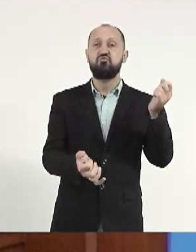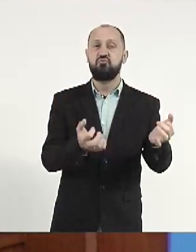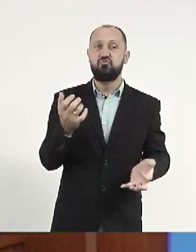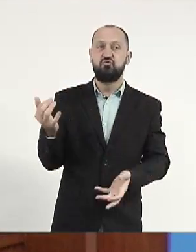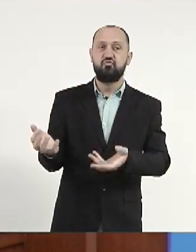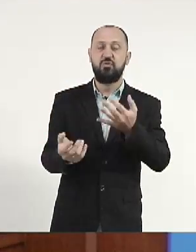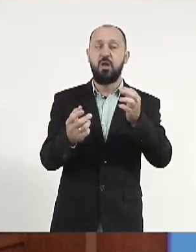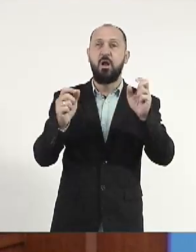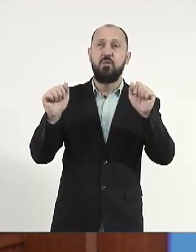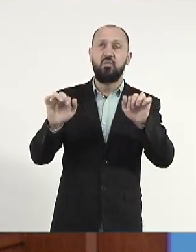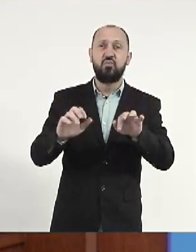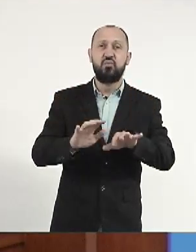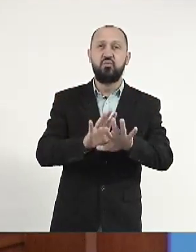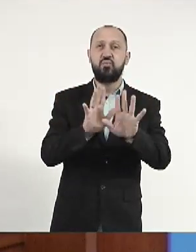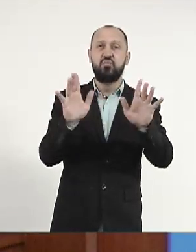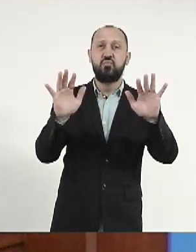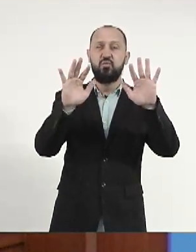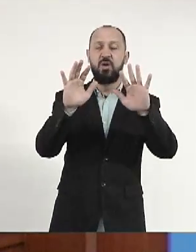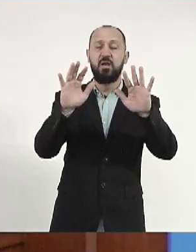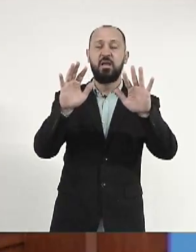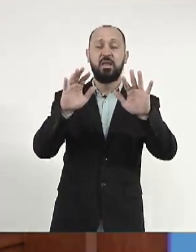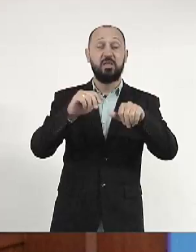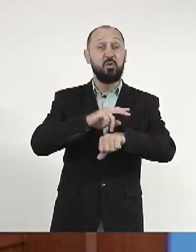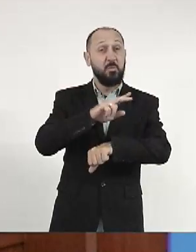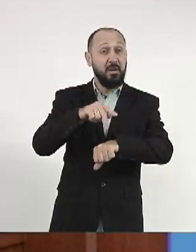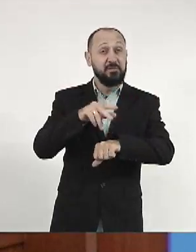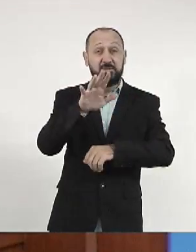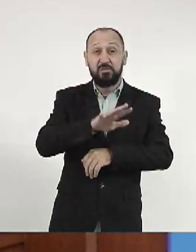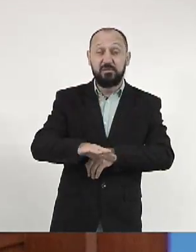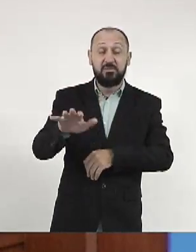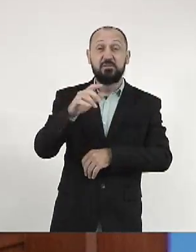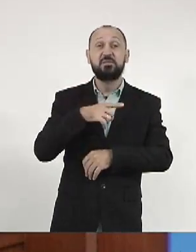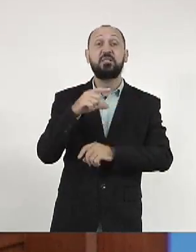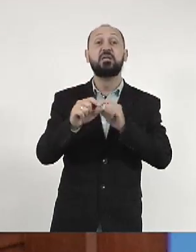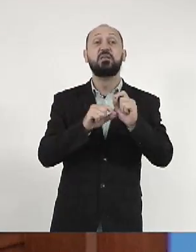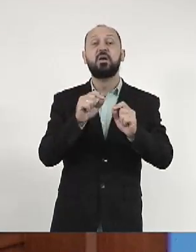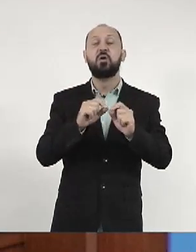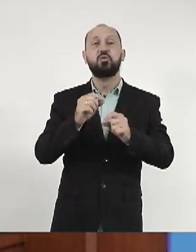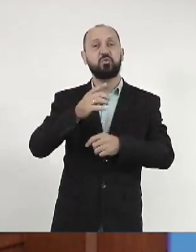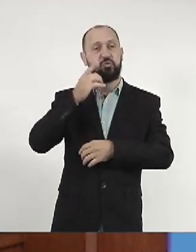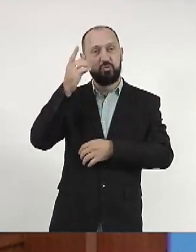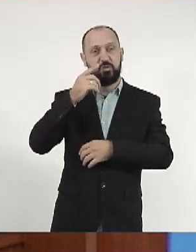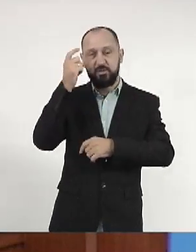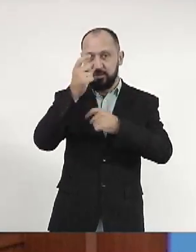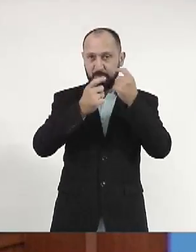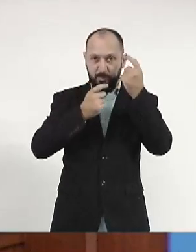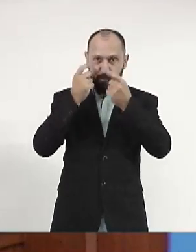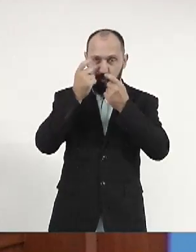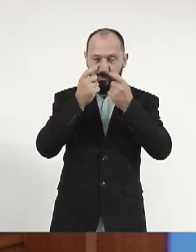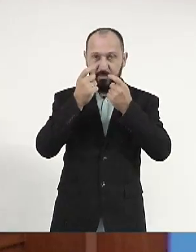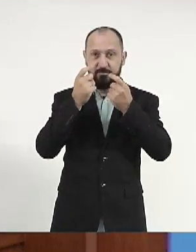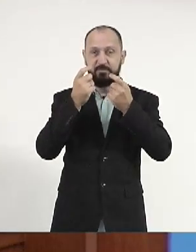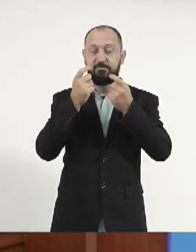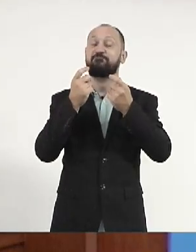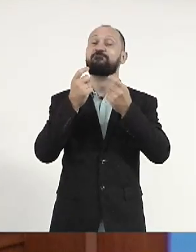queimadas, da fumaça que toma conta do país, e ao invés desses deputados se preocuparem com